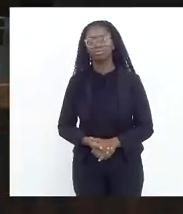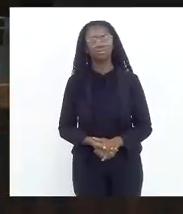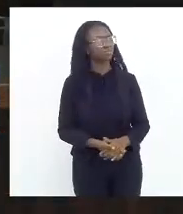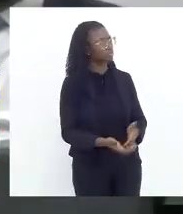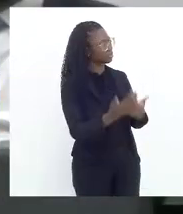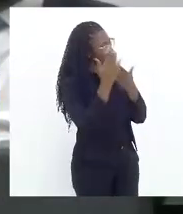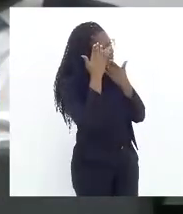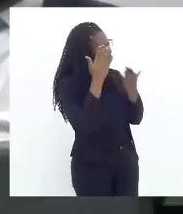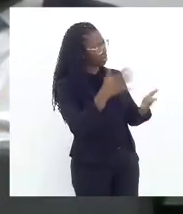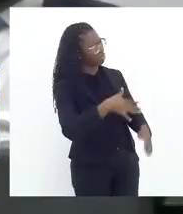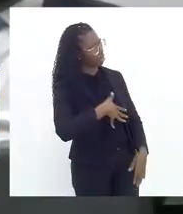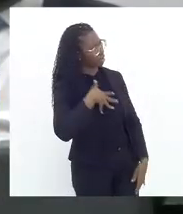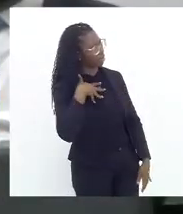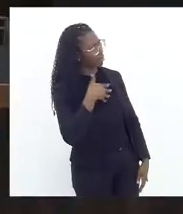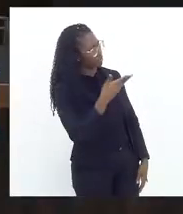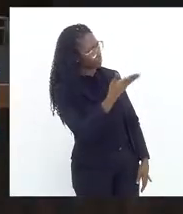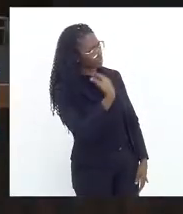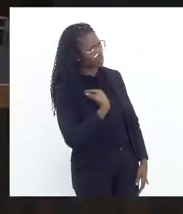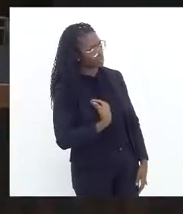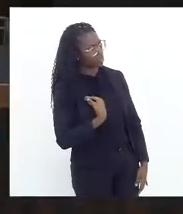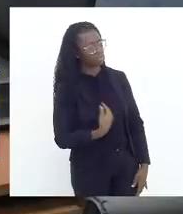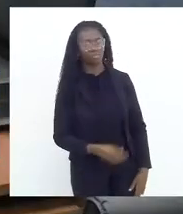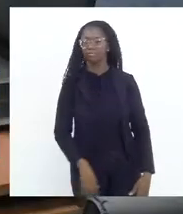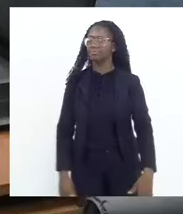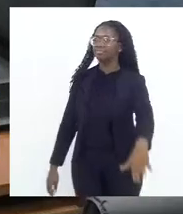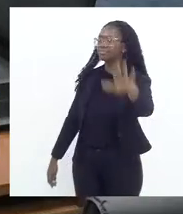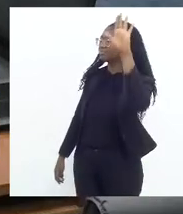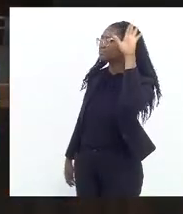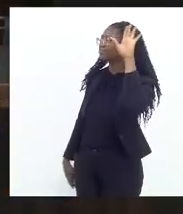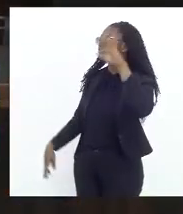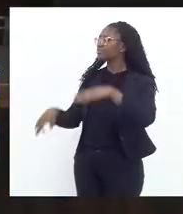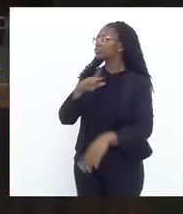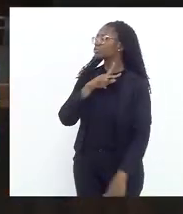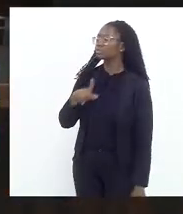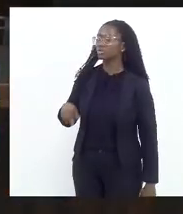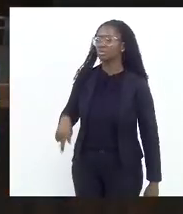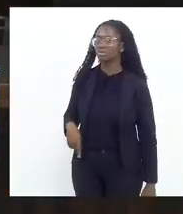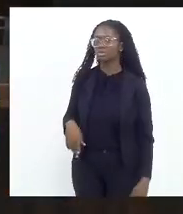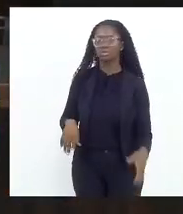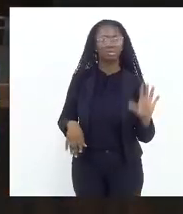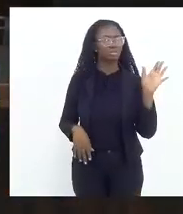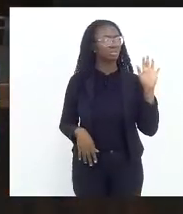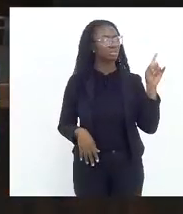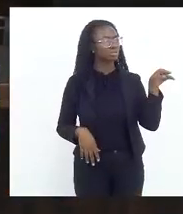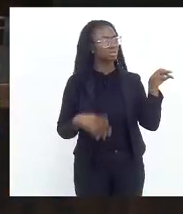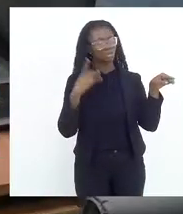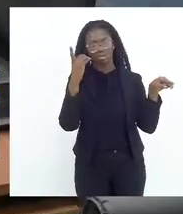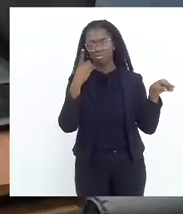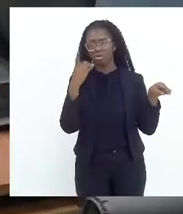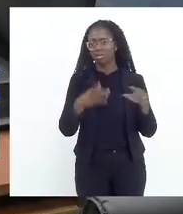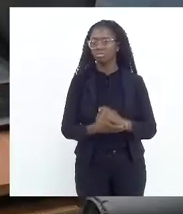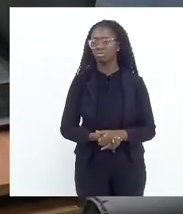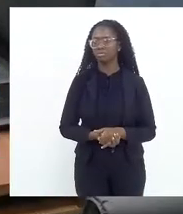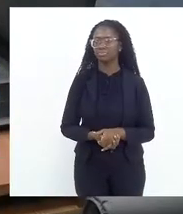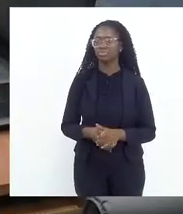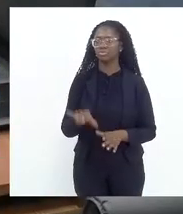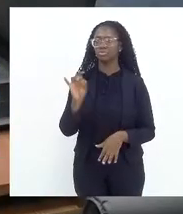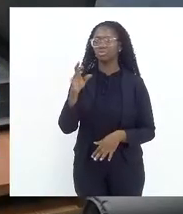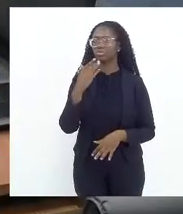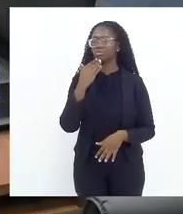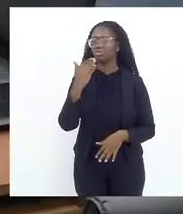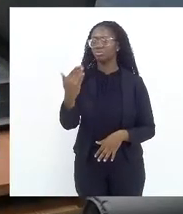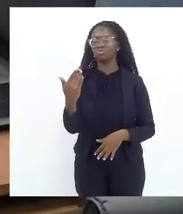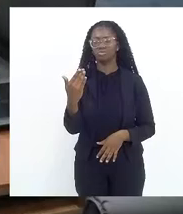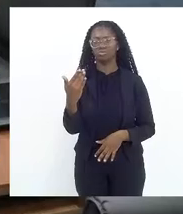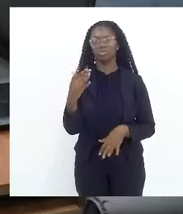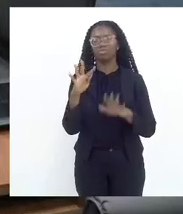aqui conosco na Assembleia Legislativa. Uma questão de ordem, presidente. Questão de ordem, deputada Célia Jordão. Só para solicitar a declaração de voto ao final,